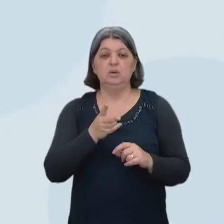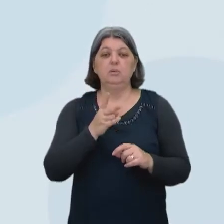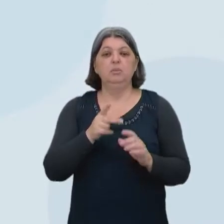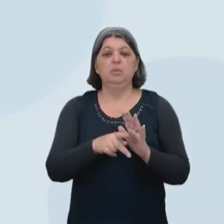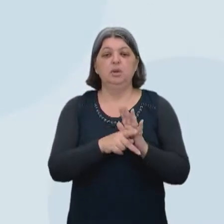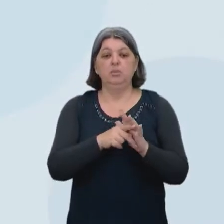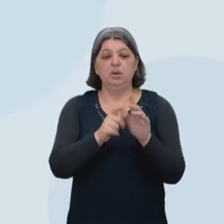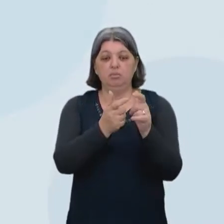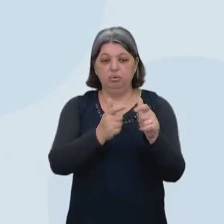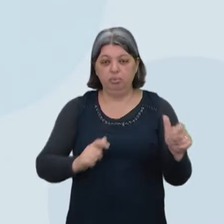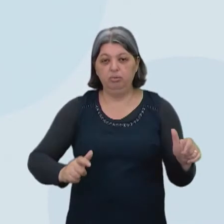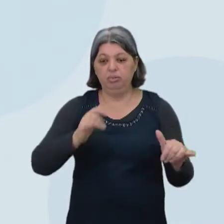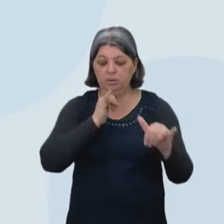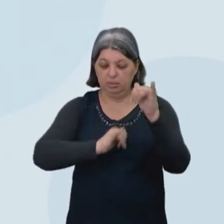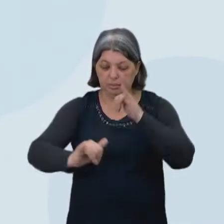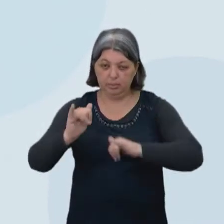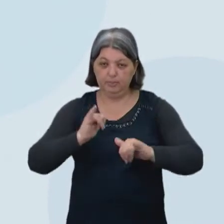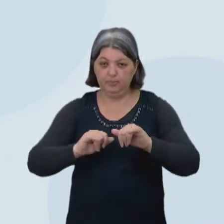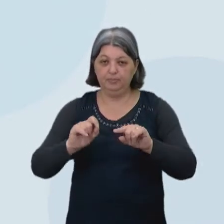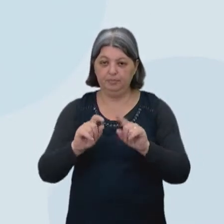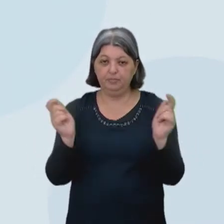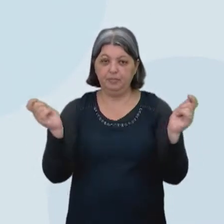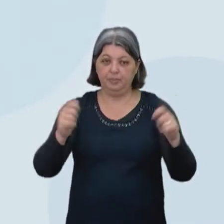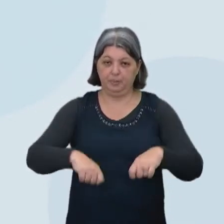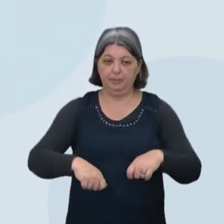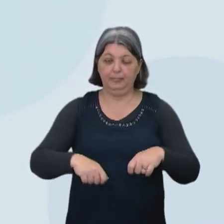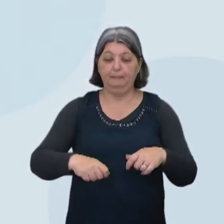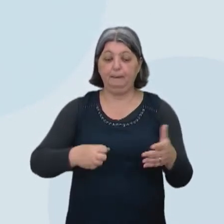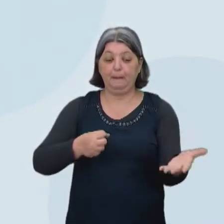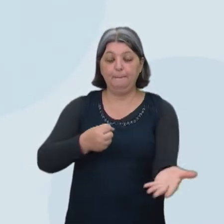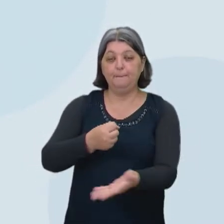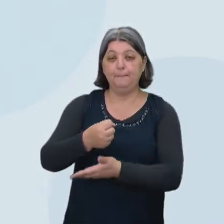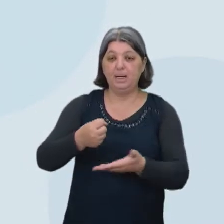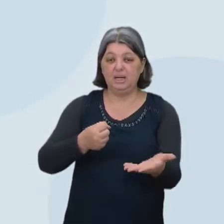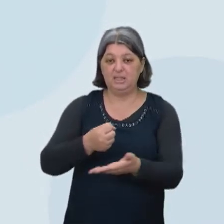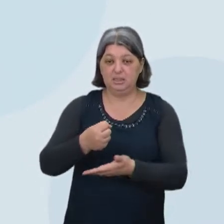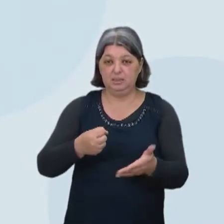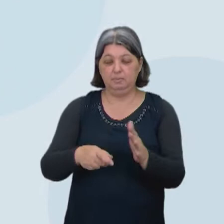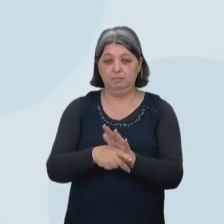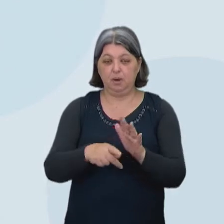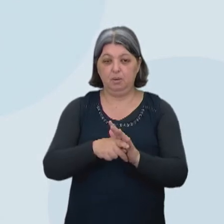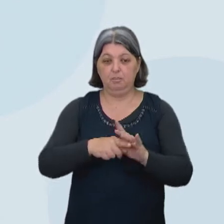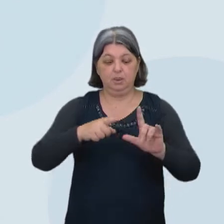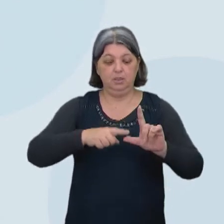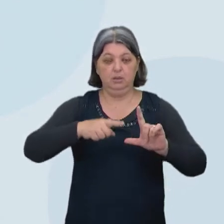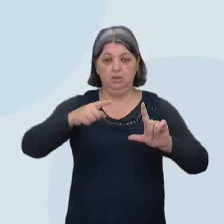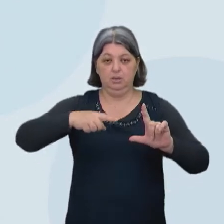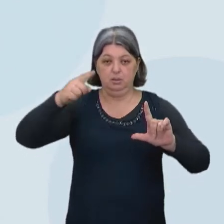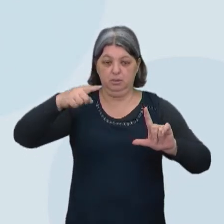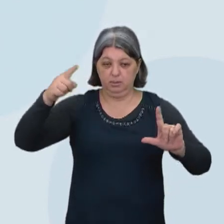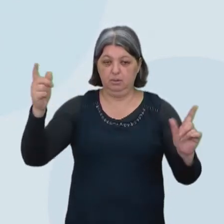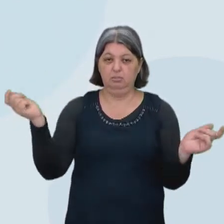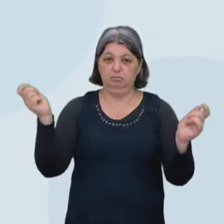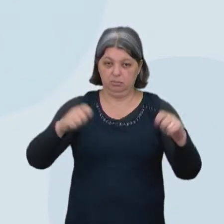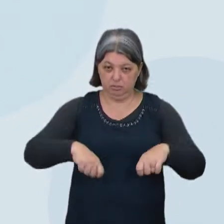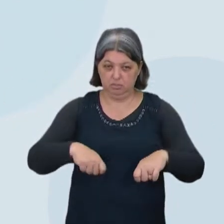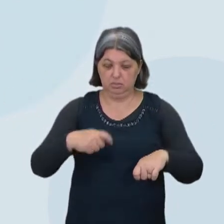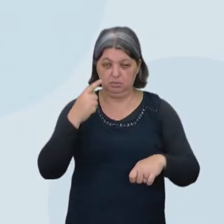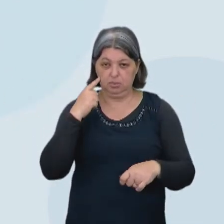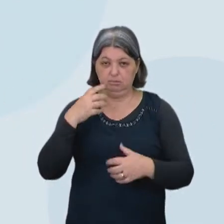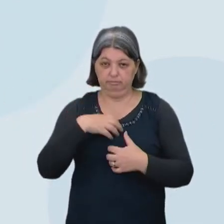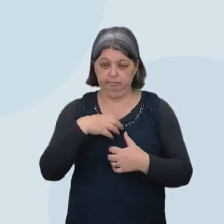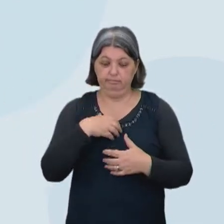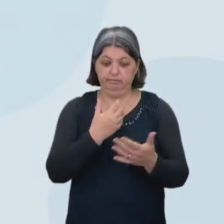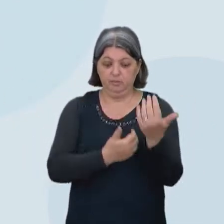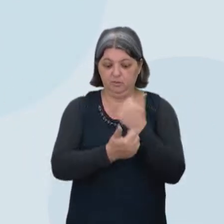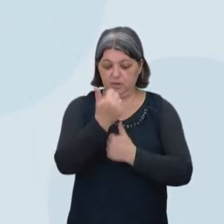amostra podem e devem ser captadas com base em dados demográficos ou comportamentais. Sim,